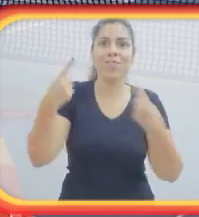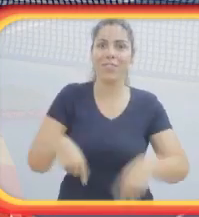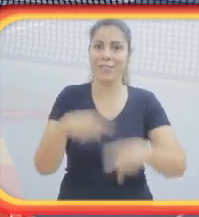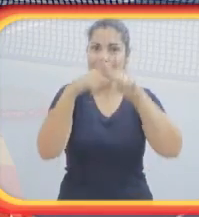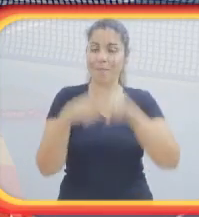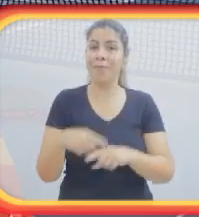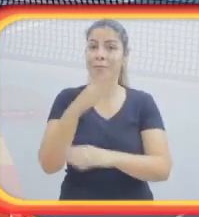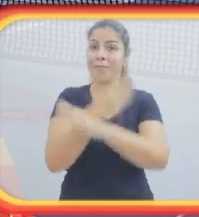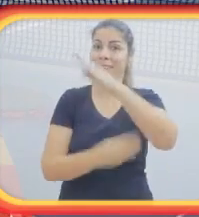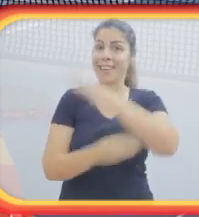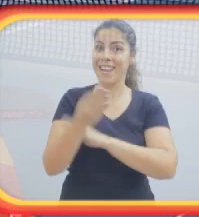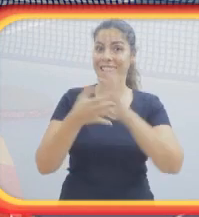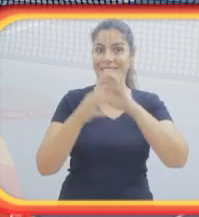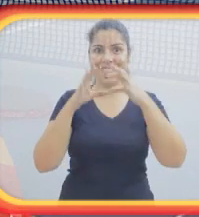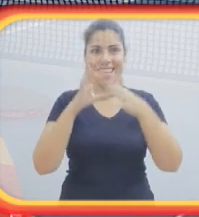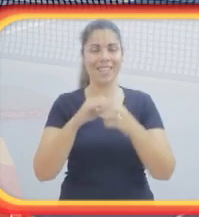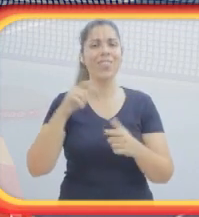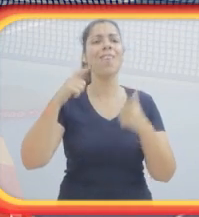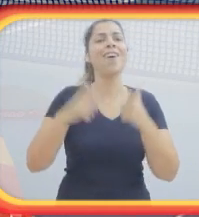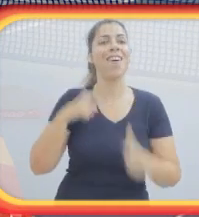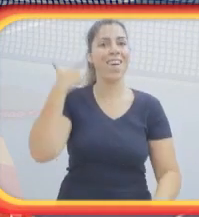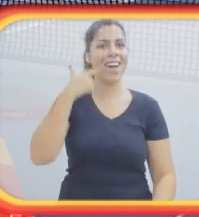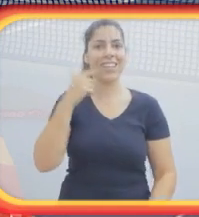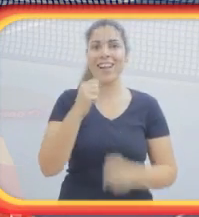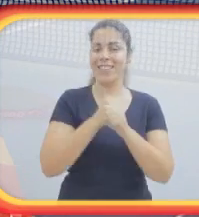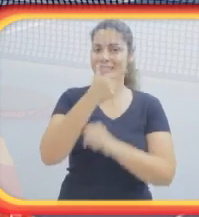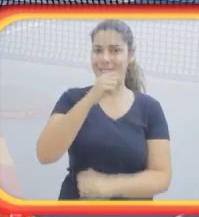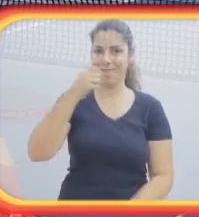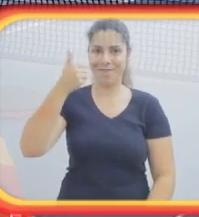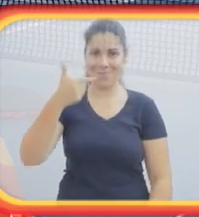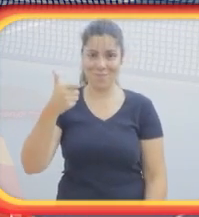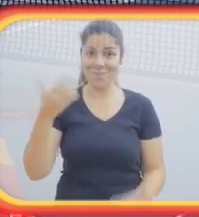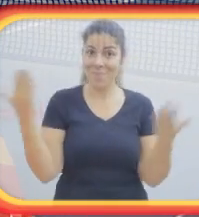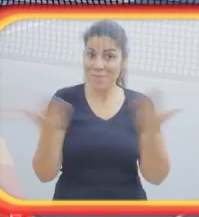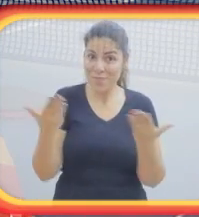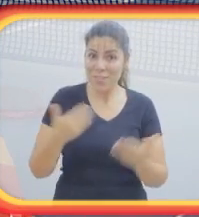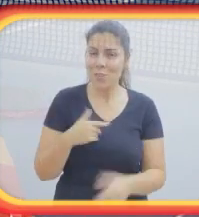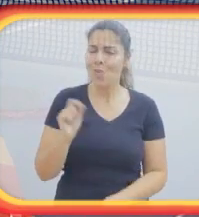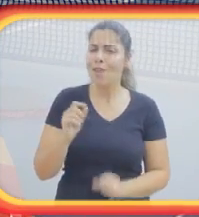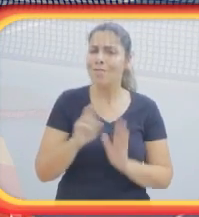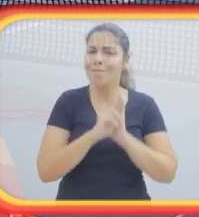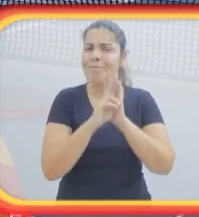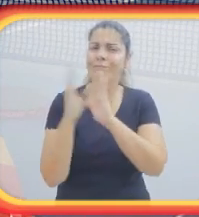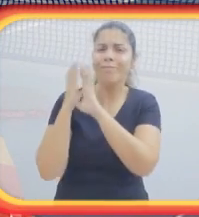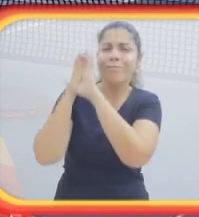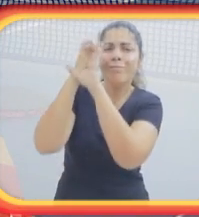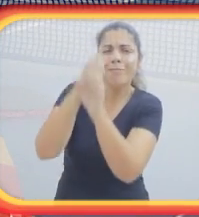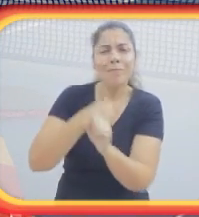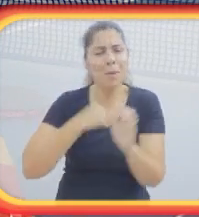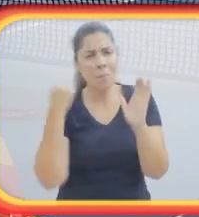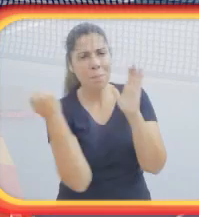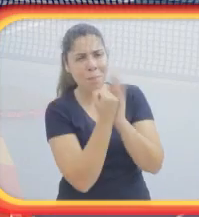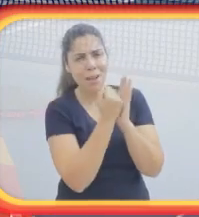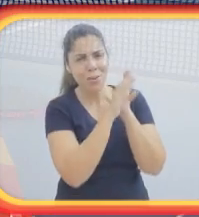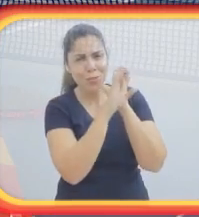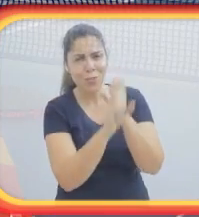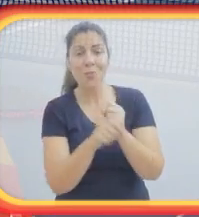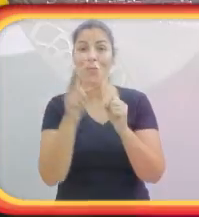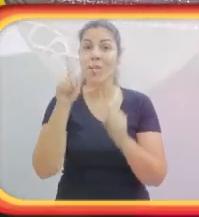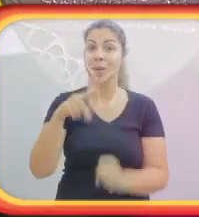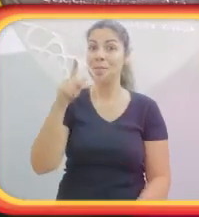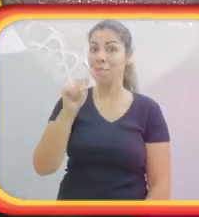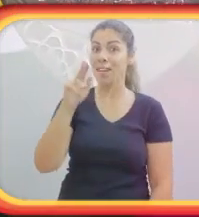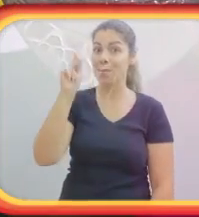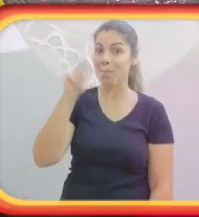Conquistei medalha de ouro no individual, medalha de prata por equipes. A medalha de ouro no individual me deu a vaga para disputar as Paralimpíadas de